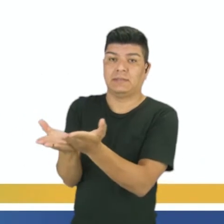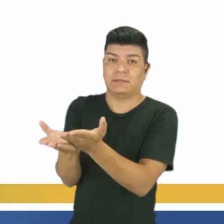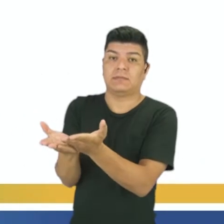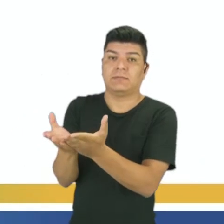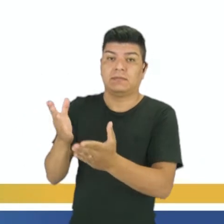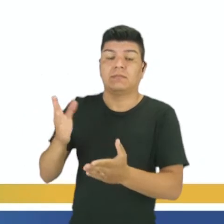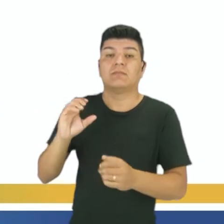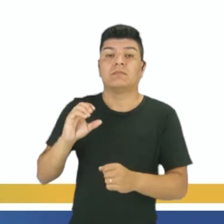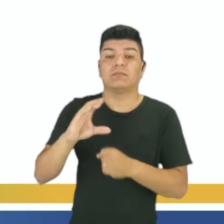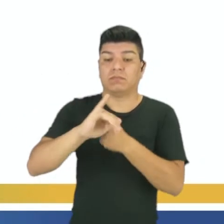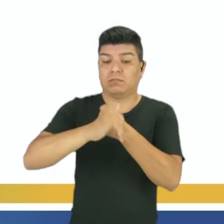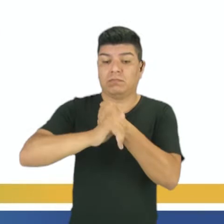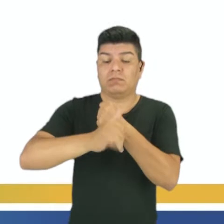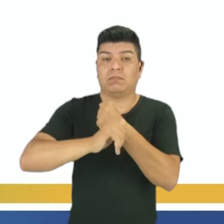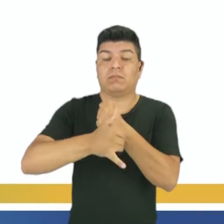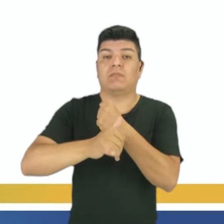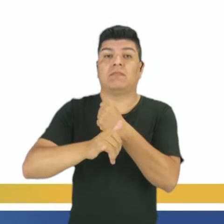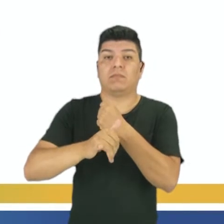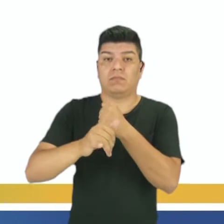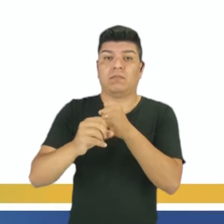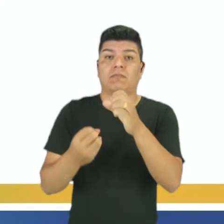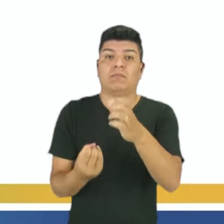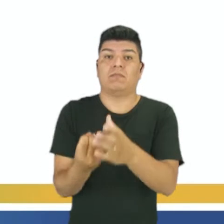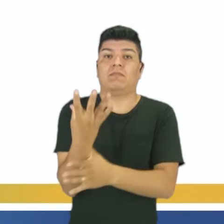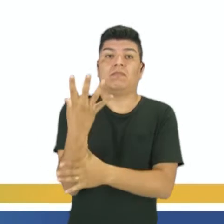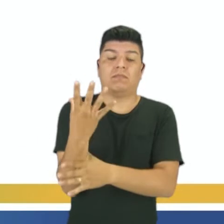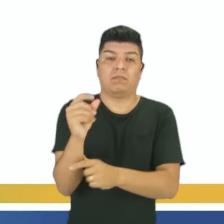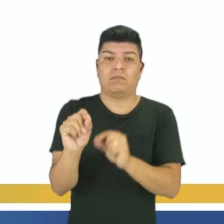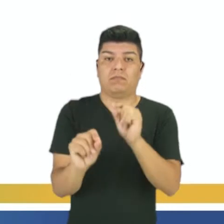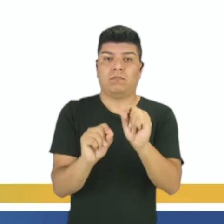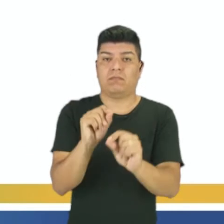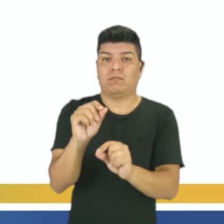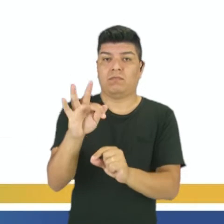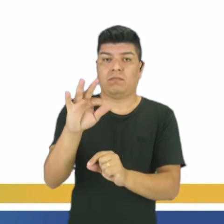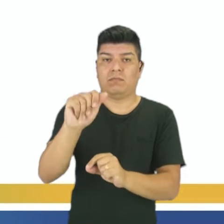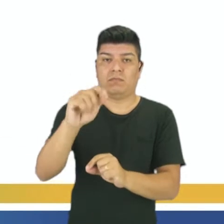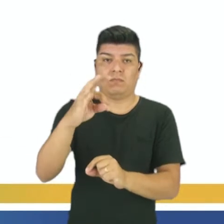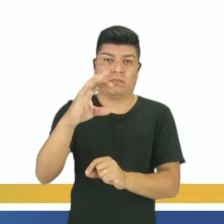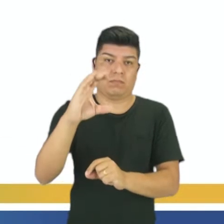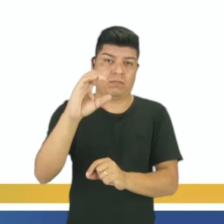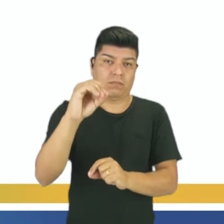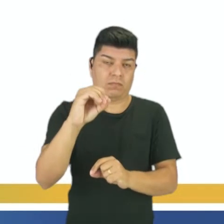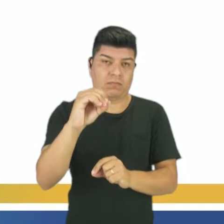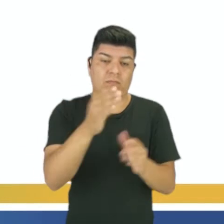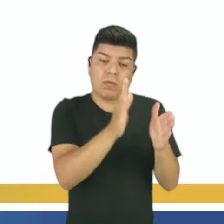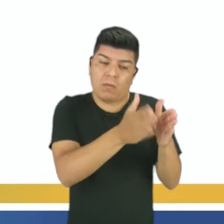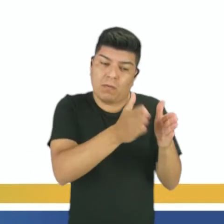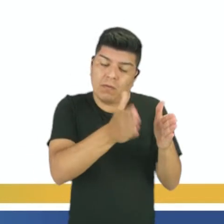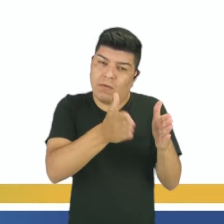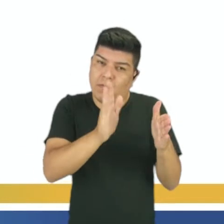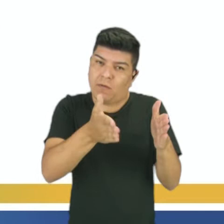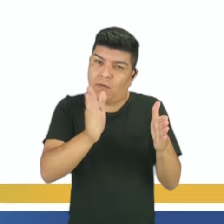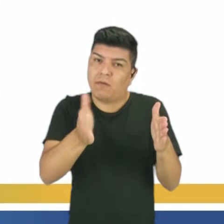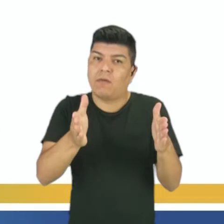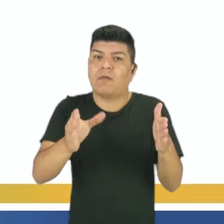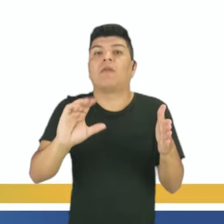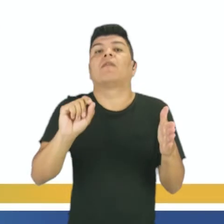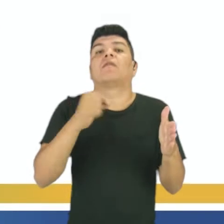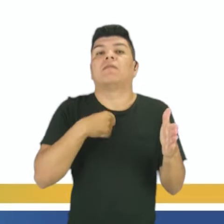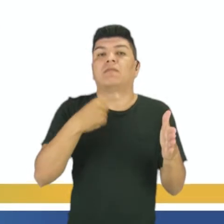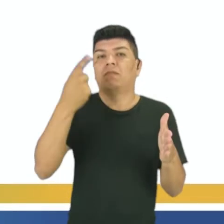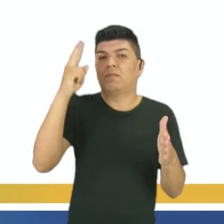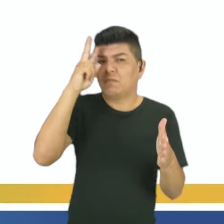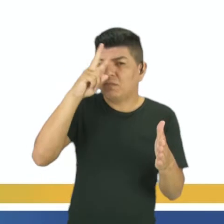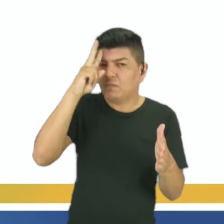as crônicas eram relatos de fatos que falavam de uma sequência cronológica. Lembra da palavra tempo